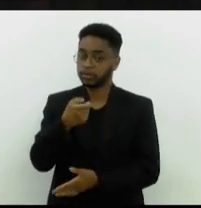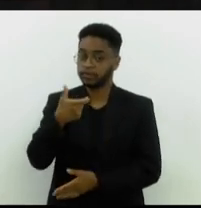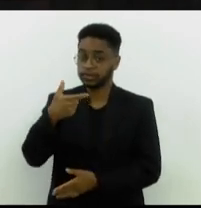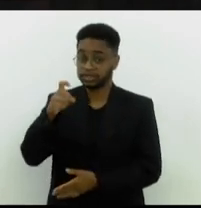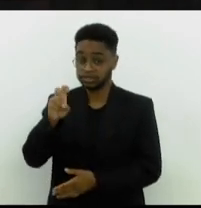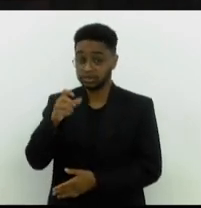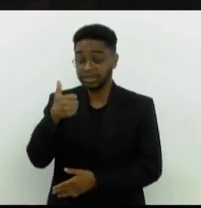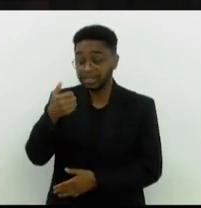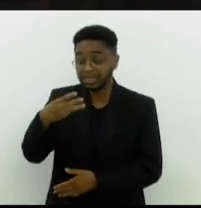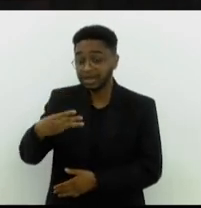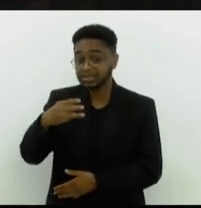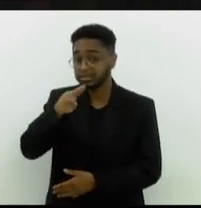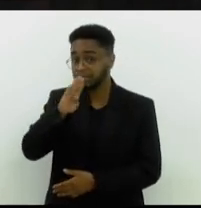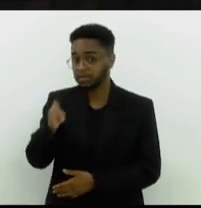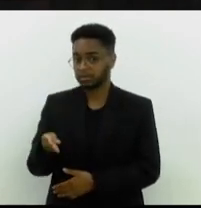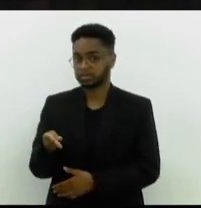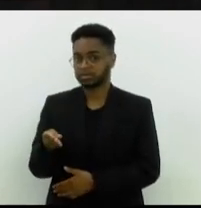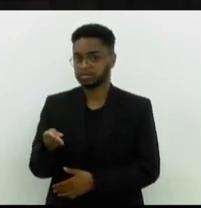13.